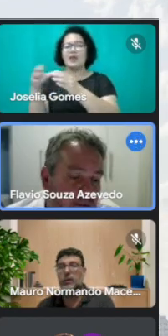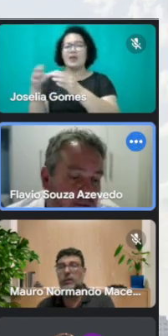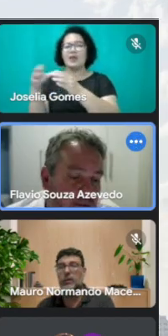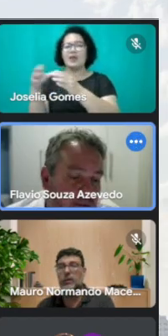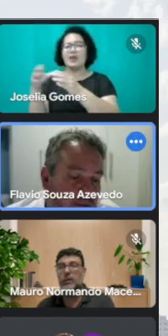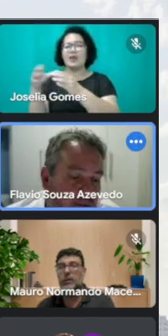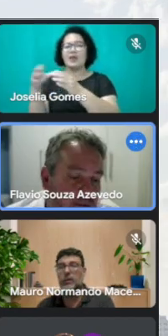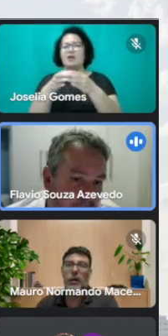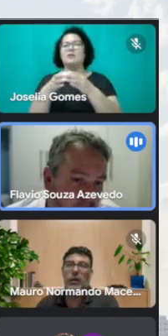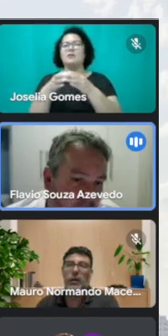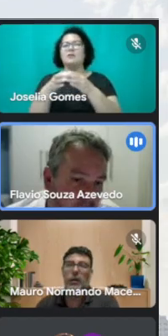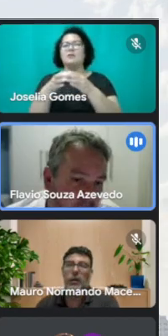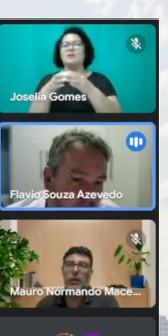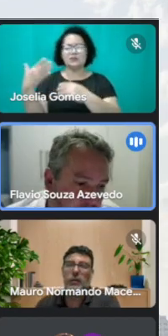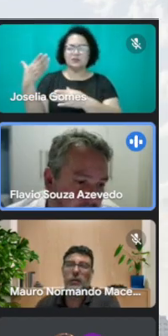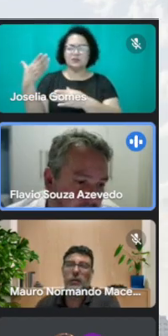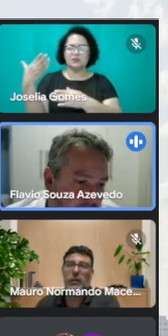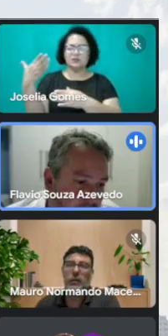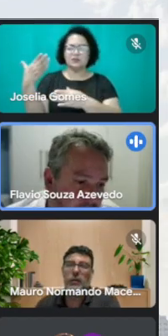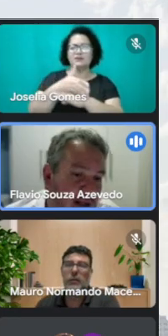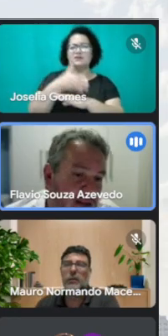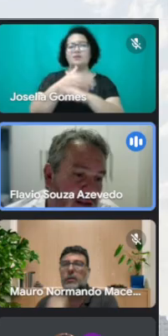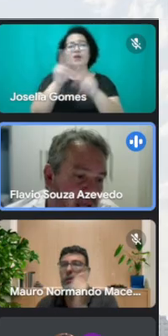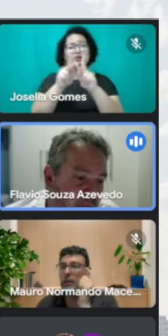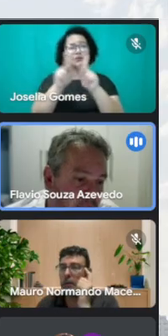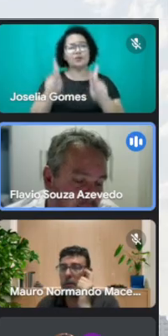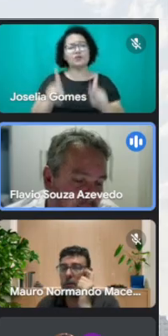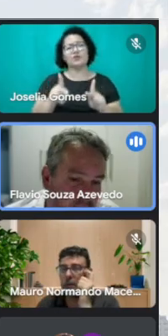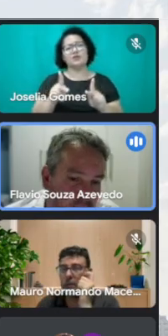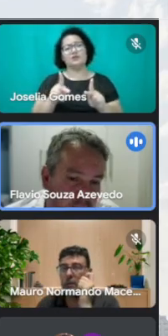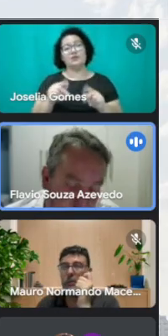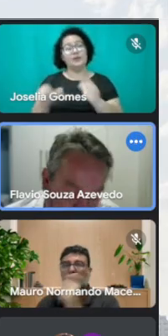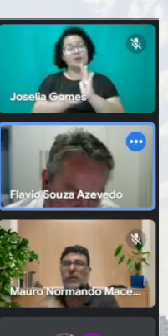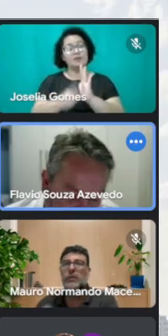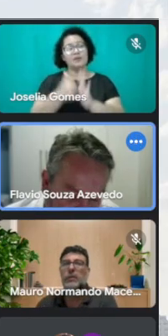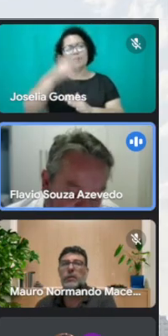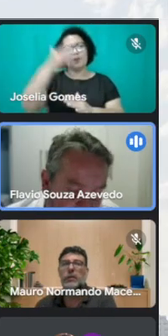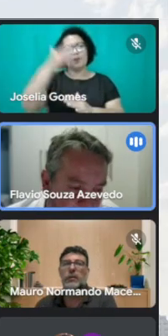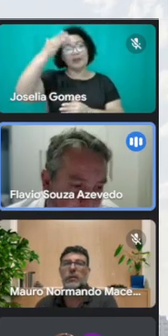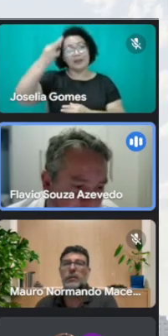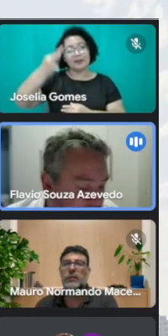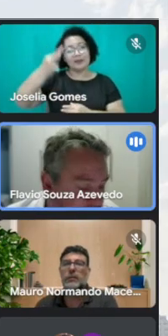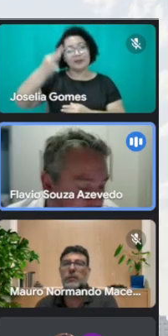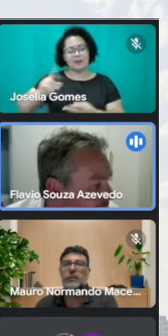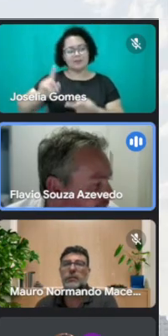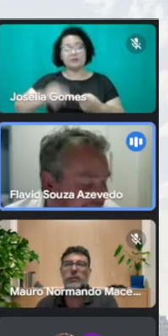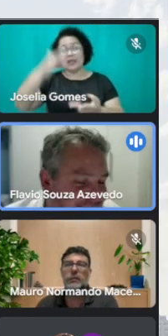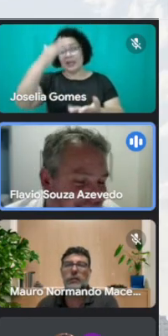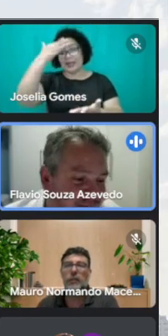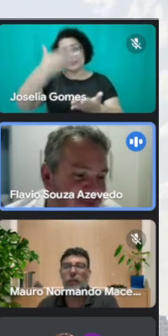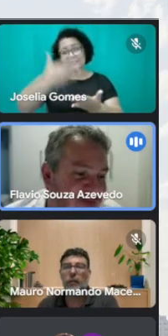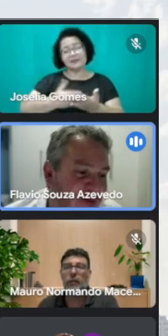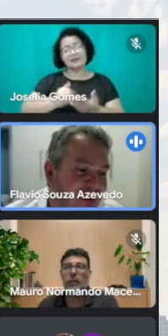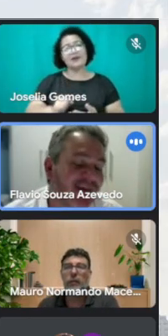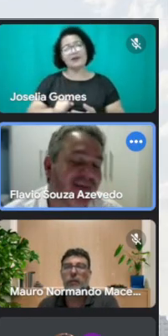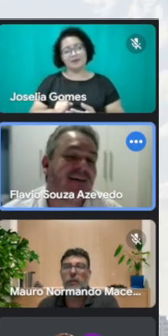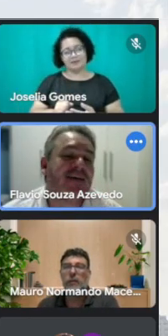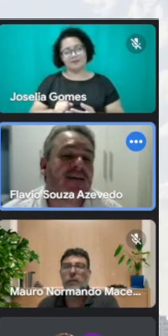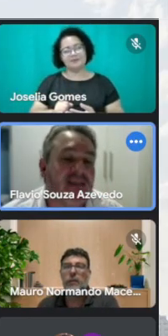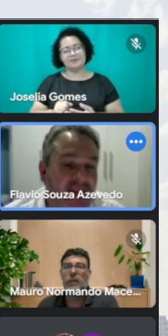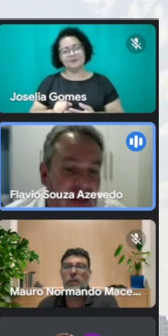projeto. Para primeiro compreender, acreditar, né, disso aí, porque nem todo mundo acredita que